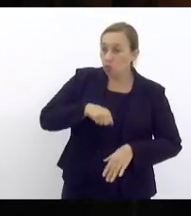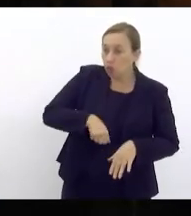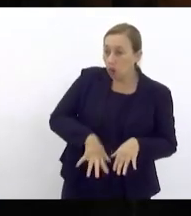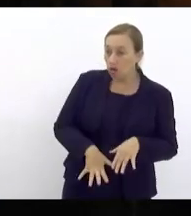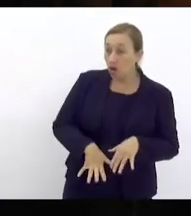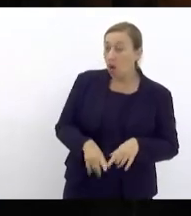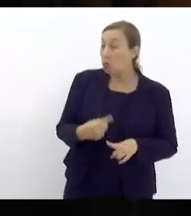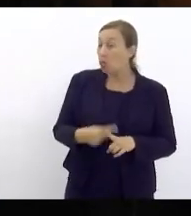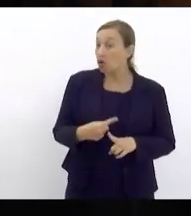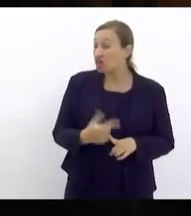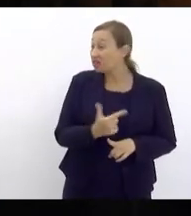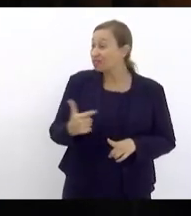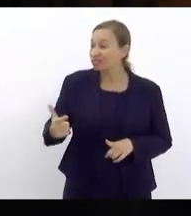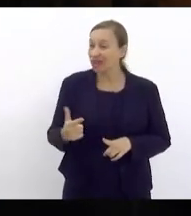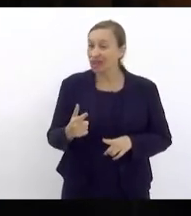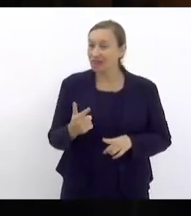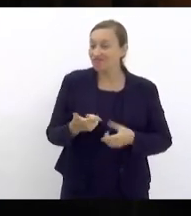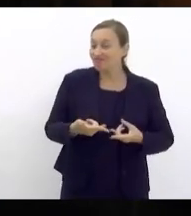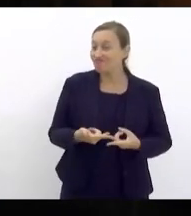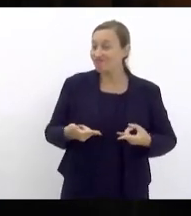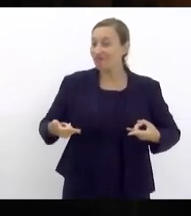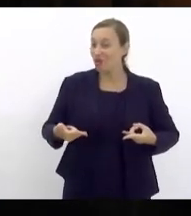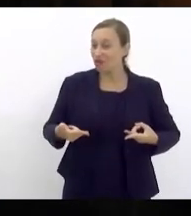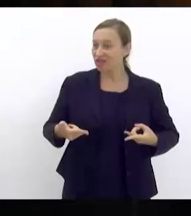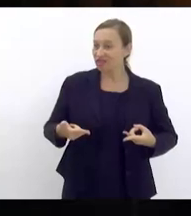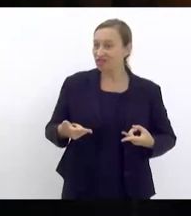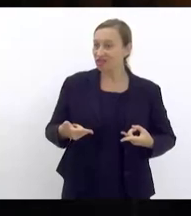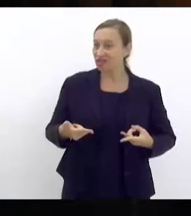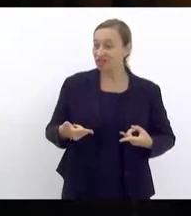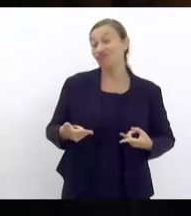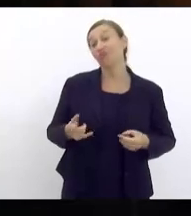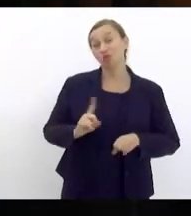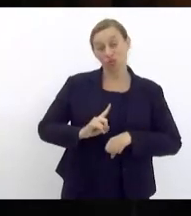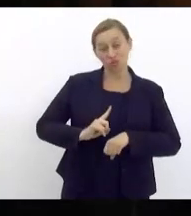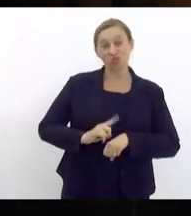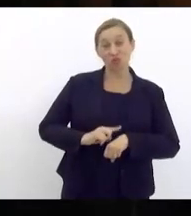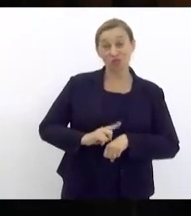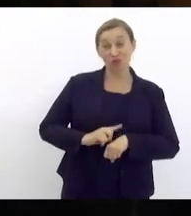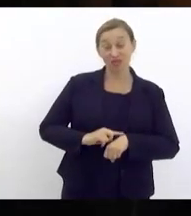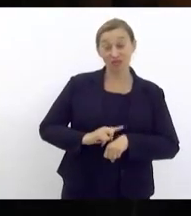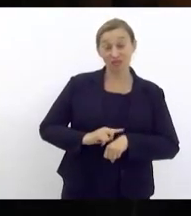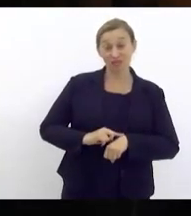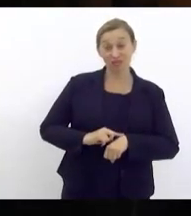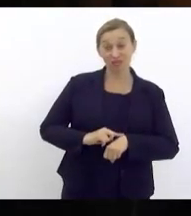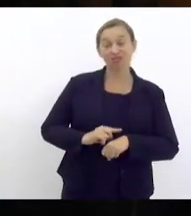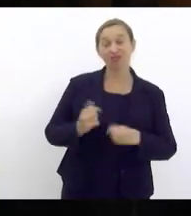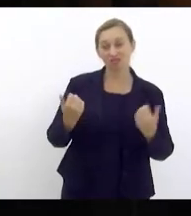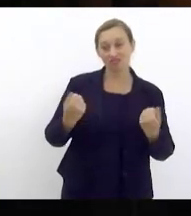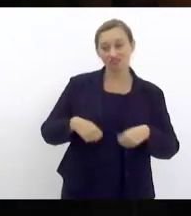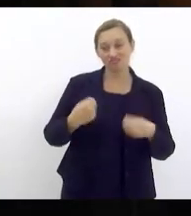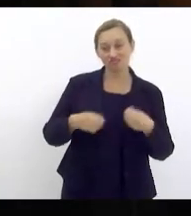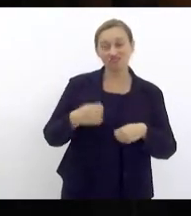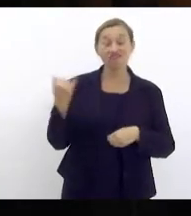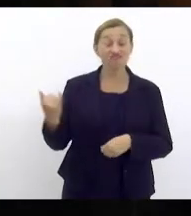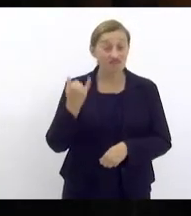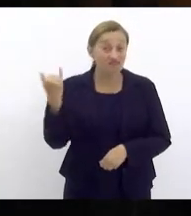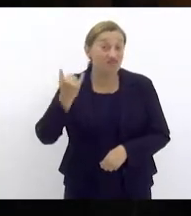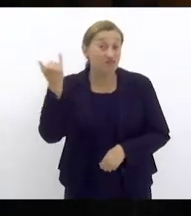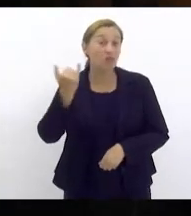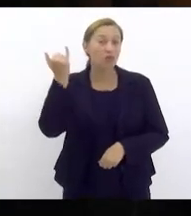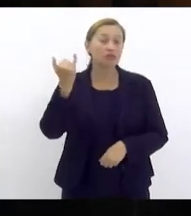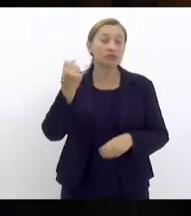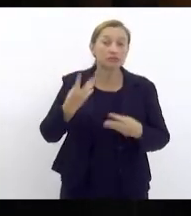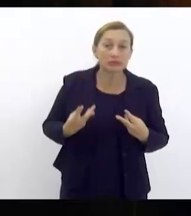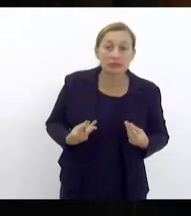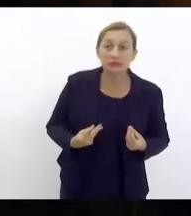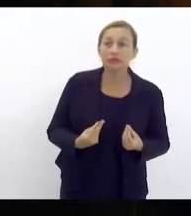tem condições de ir às aulas E no momento em que aquilo que é mais necessário importante no momento tão